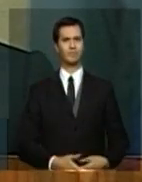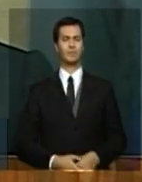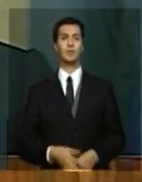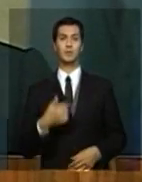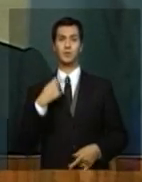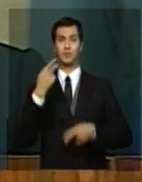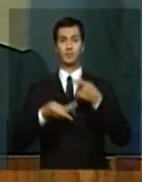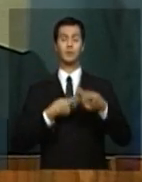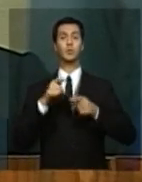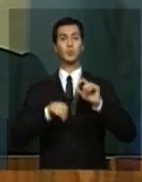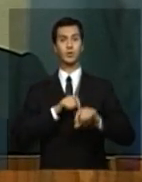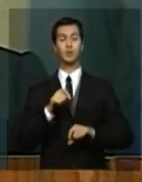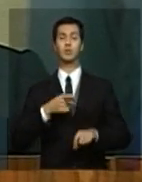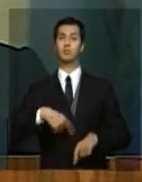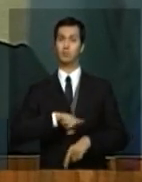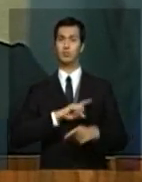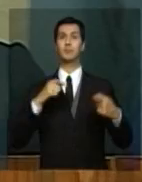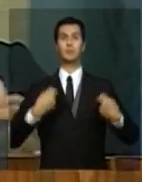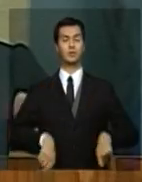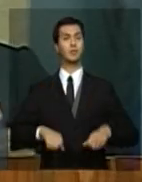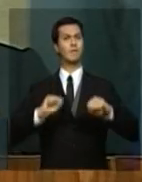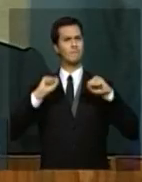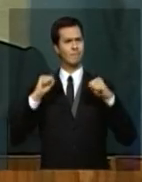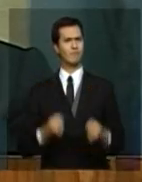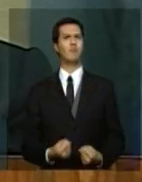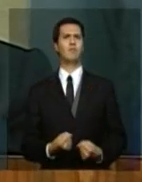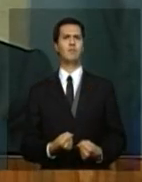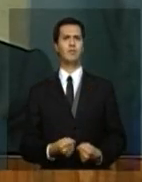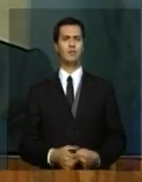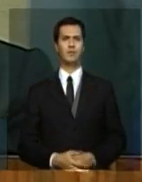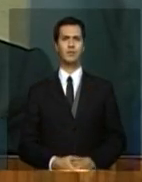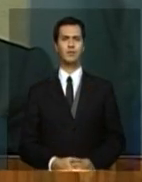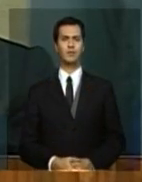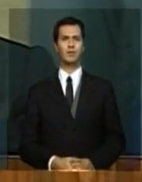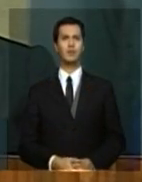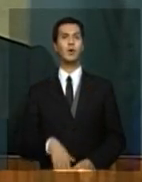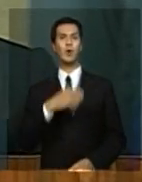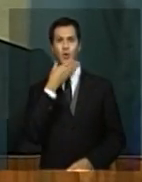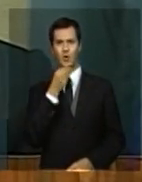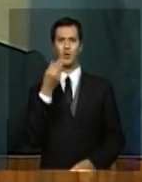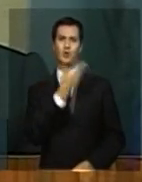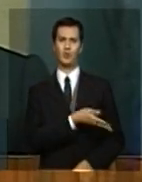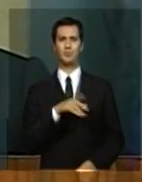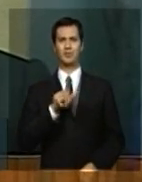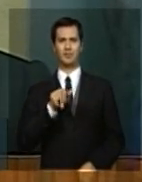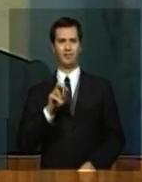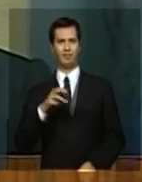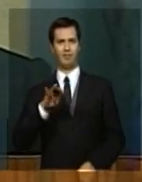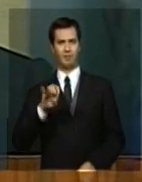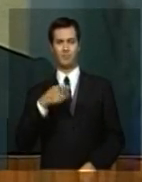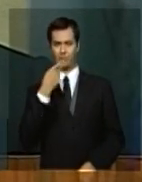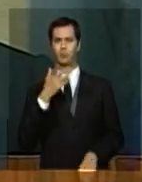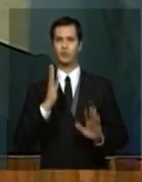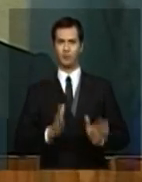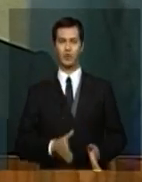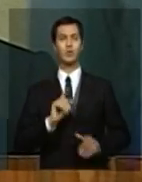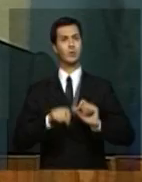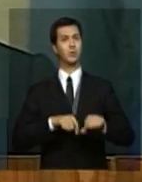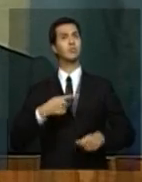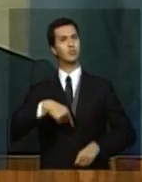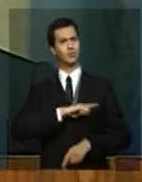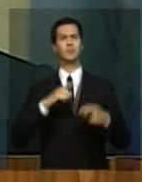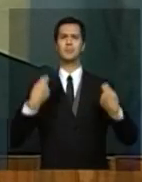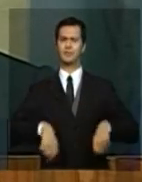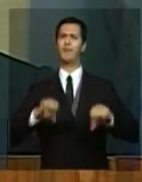vamos consolidar como o Guilherme disse mais ainda o prêmio